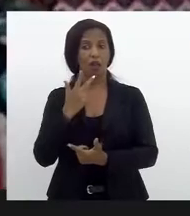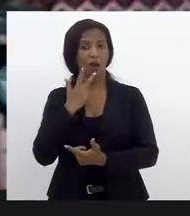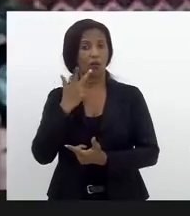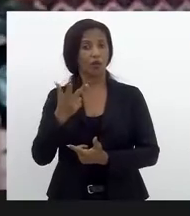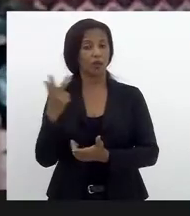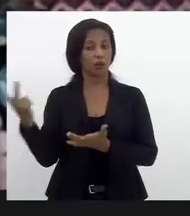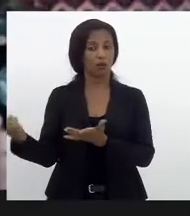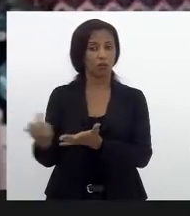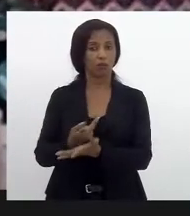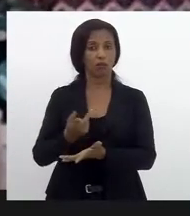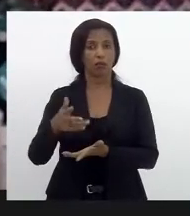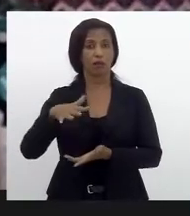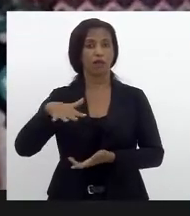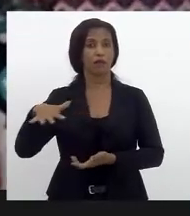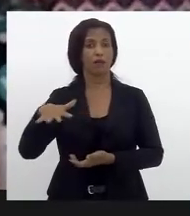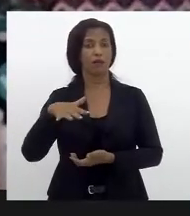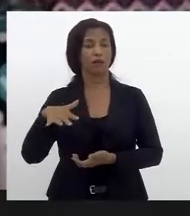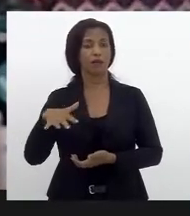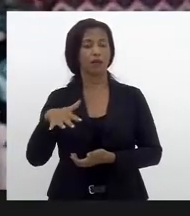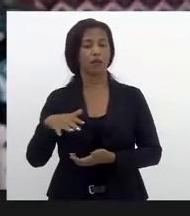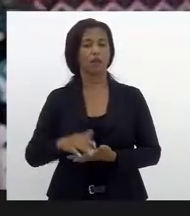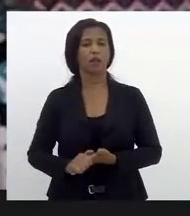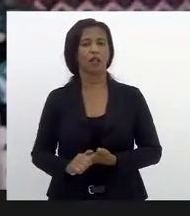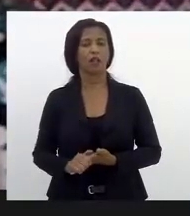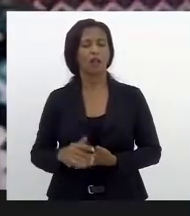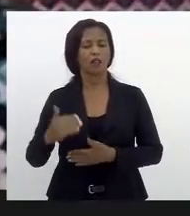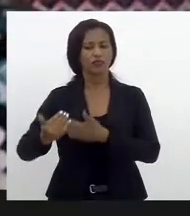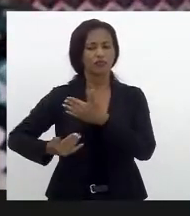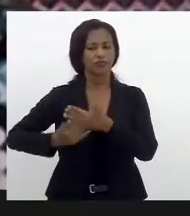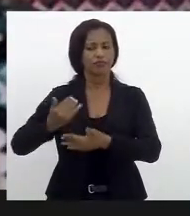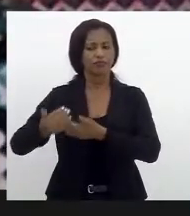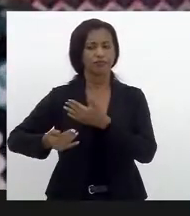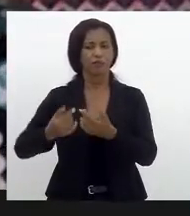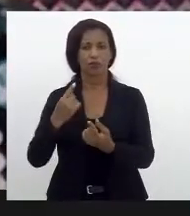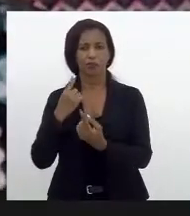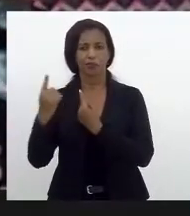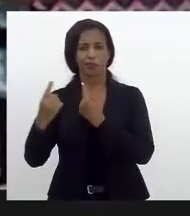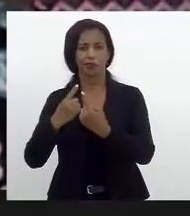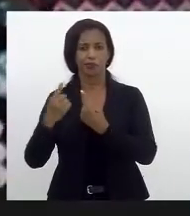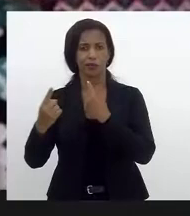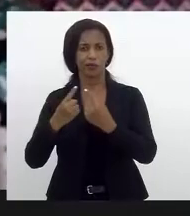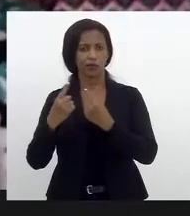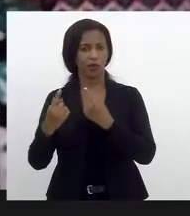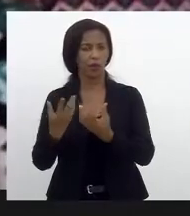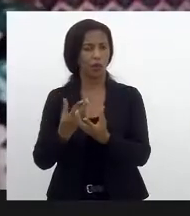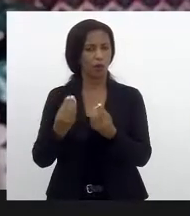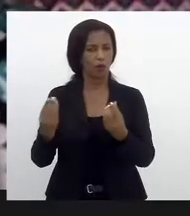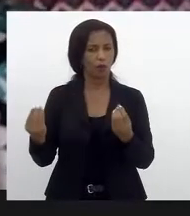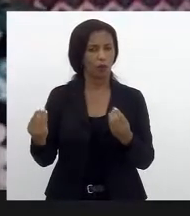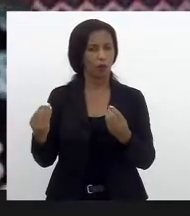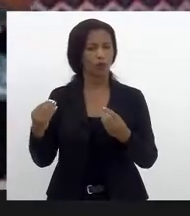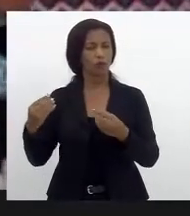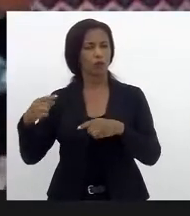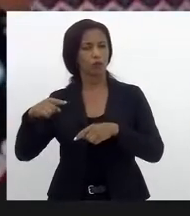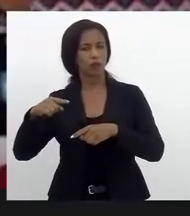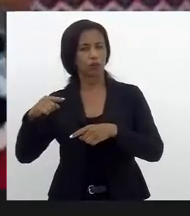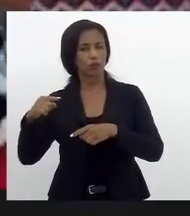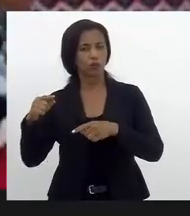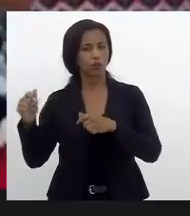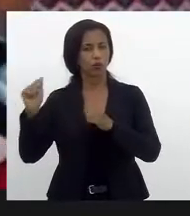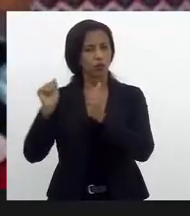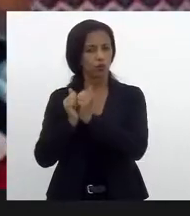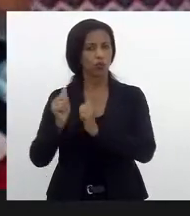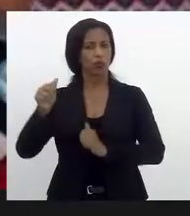foi feito, por exemplo, na magistratura. A gente vem tabulando um diálogo muito profícuo com a Associação